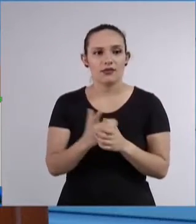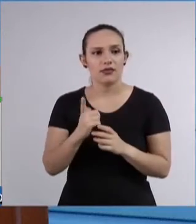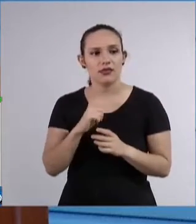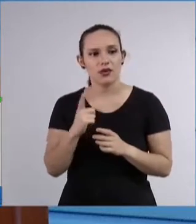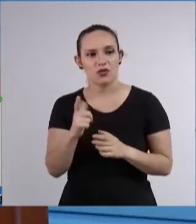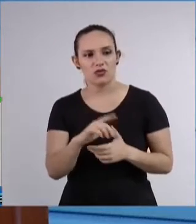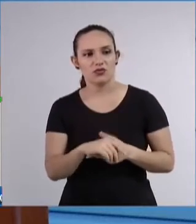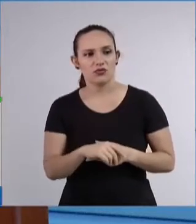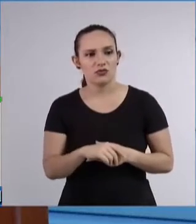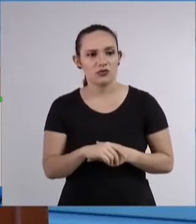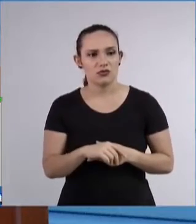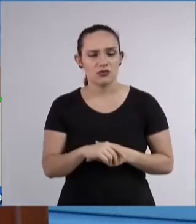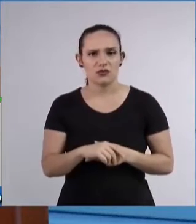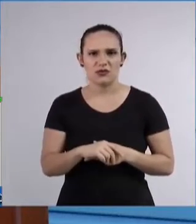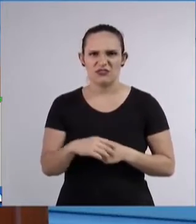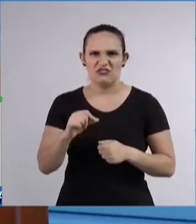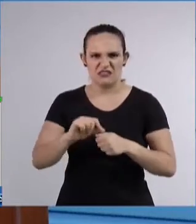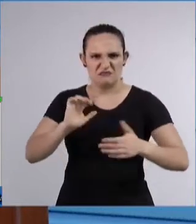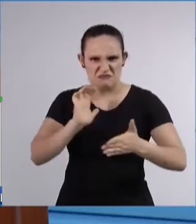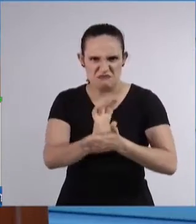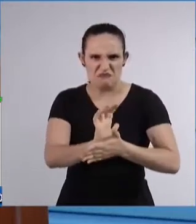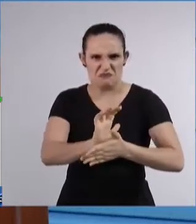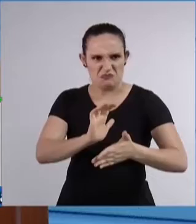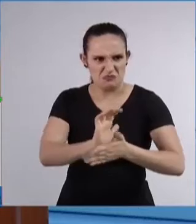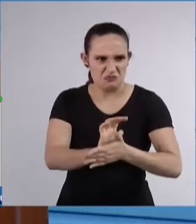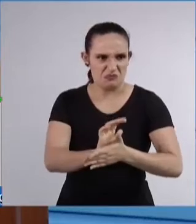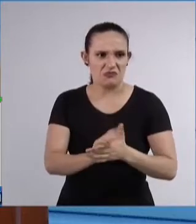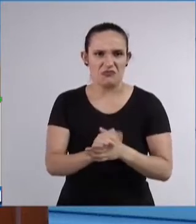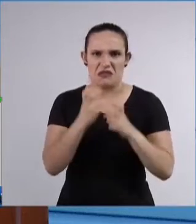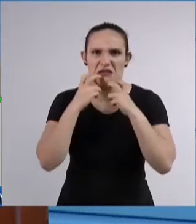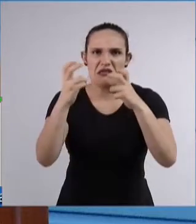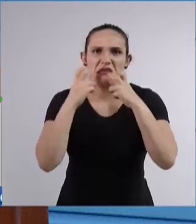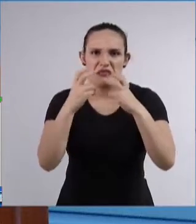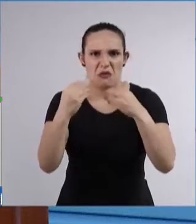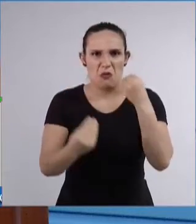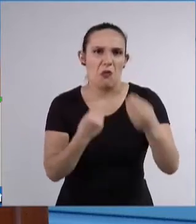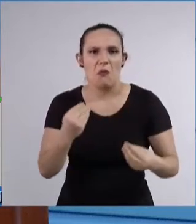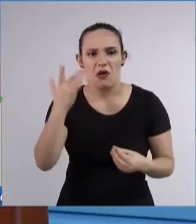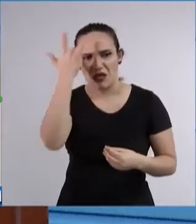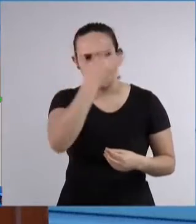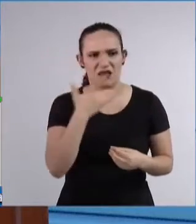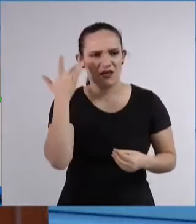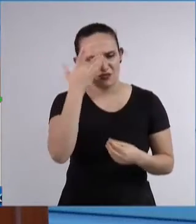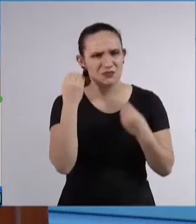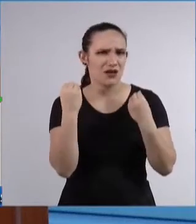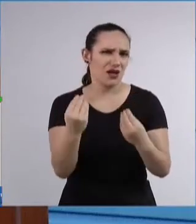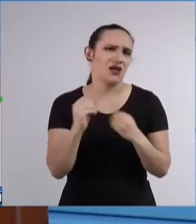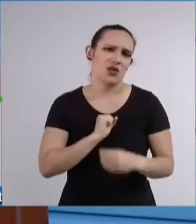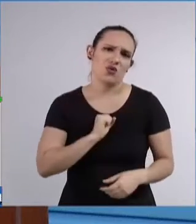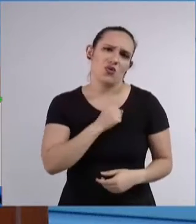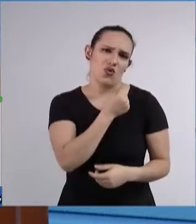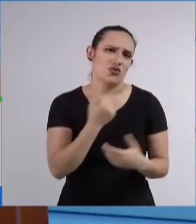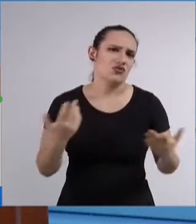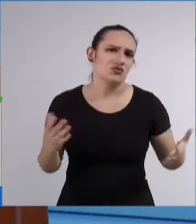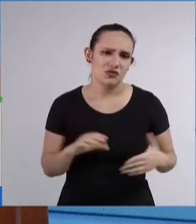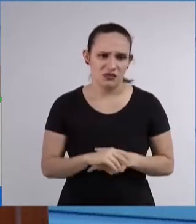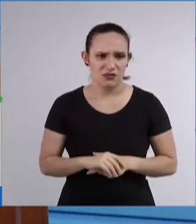parar na tua casa e começar a buzinar e fazer griteiro em relação a isso. Isso não leva a absolutamente